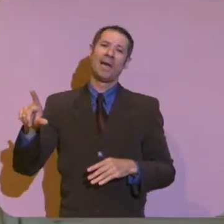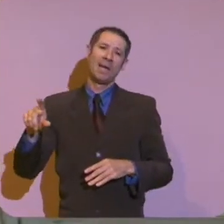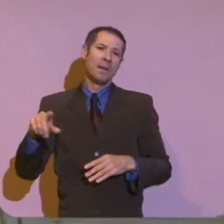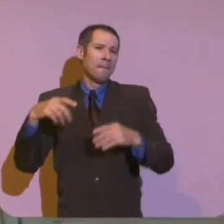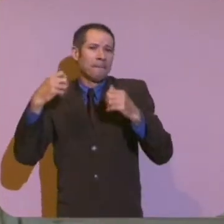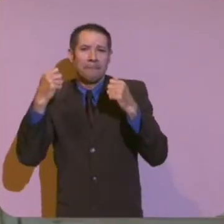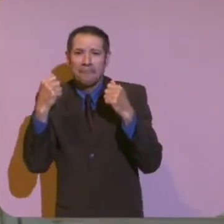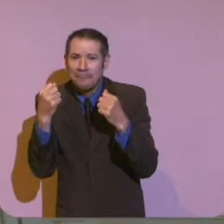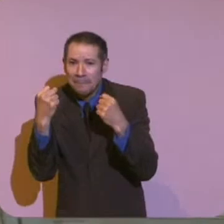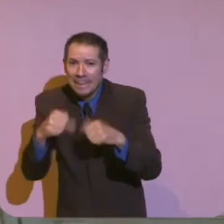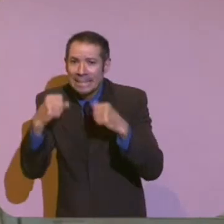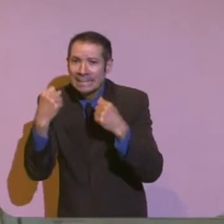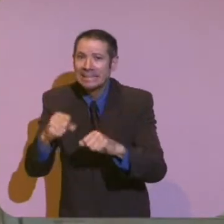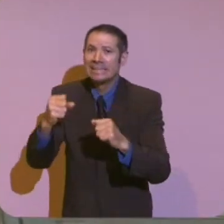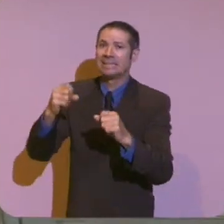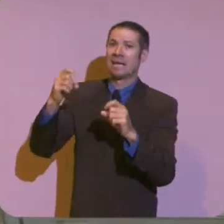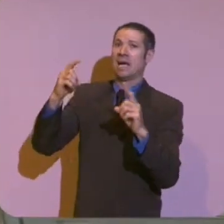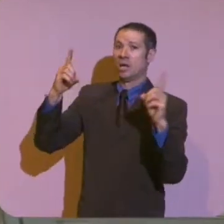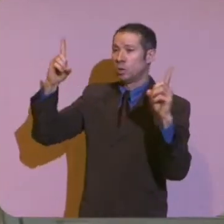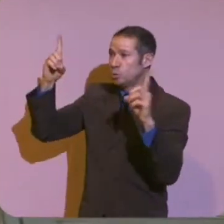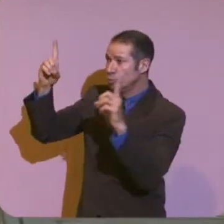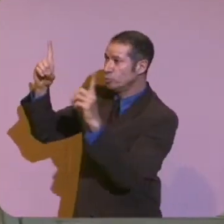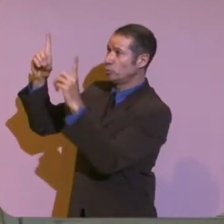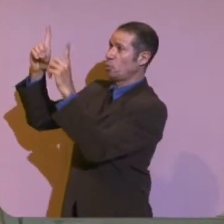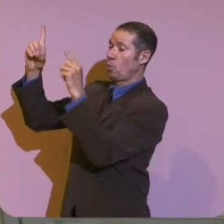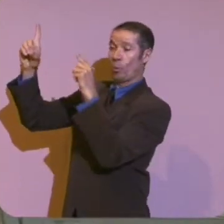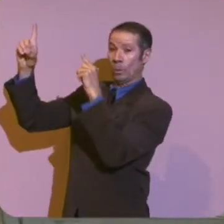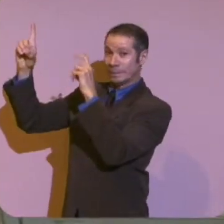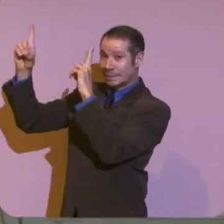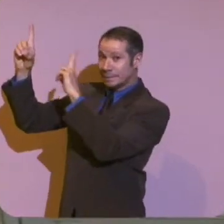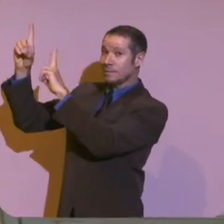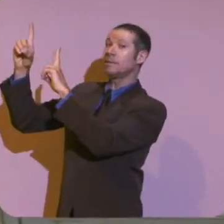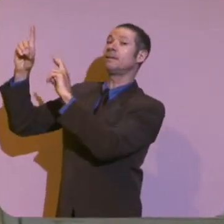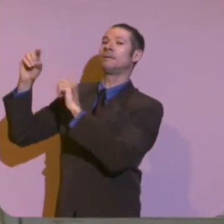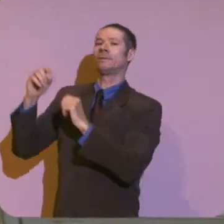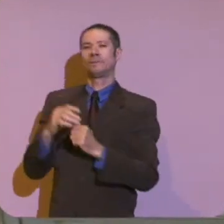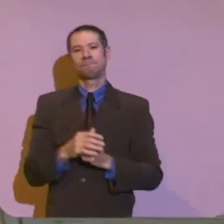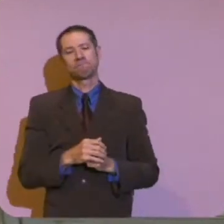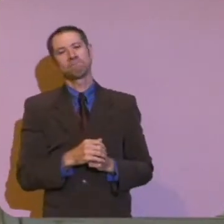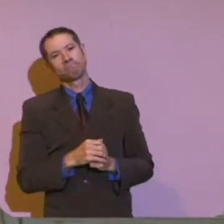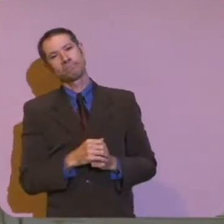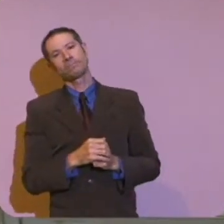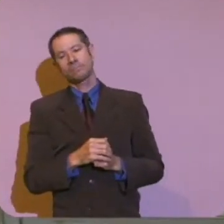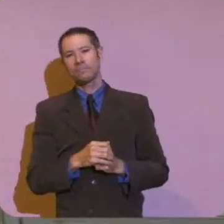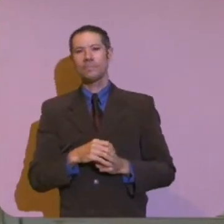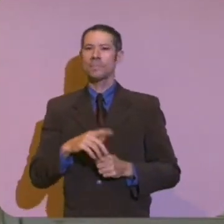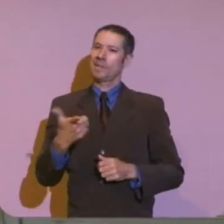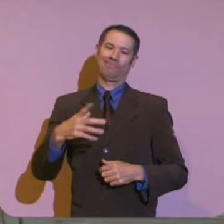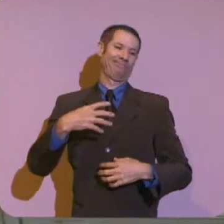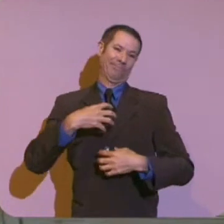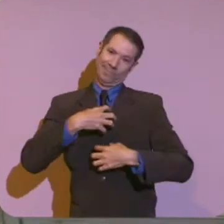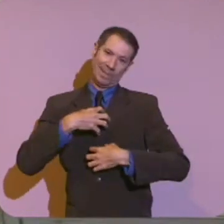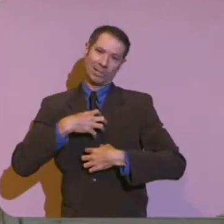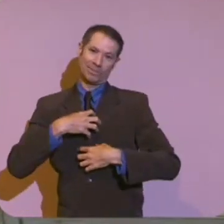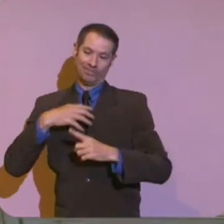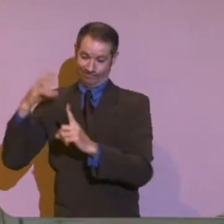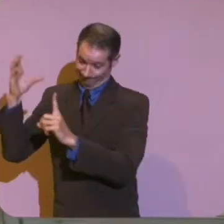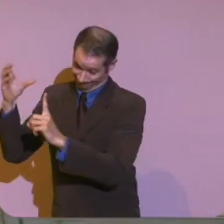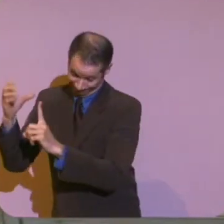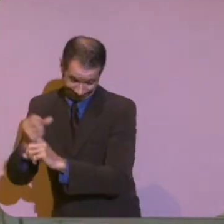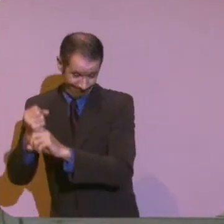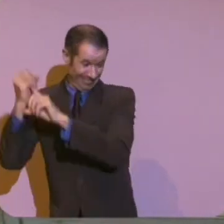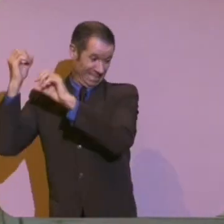se resolver com o Senhor. E eles disseram: olha, não tem jeito, nós vamos jogar você no